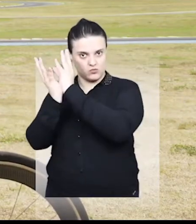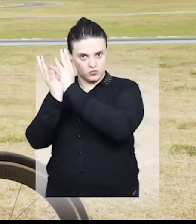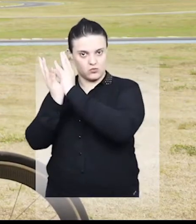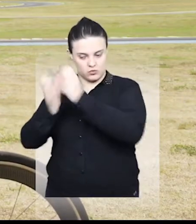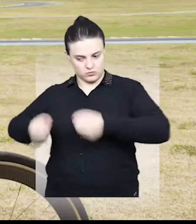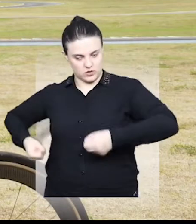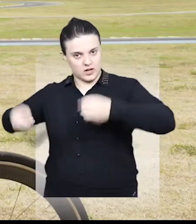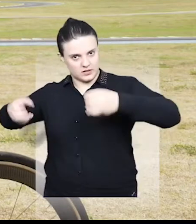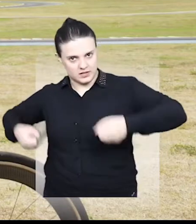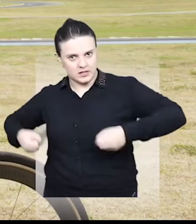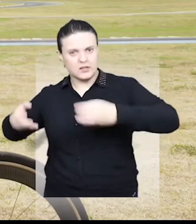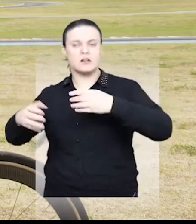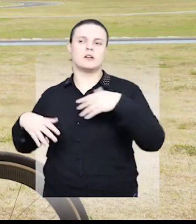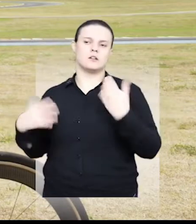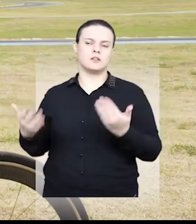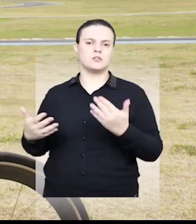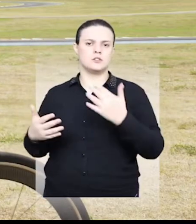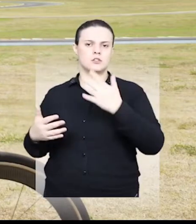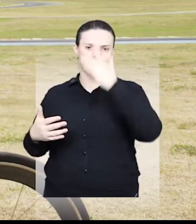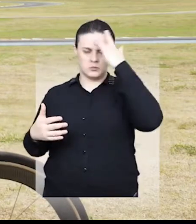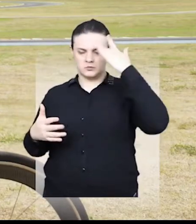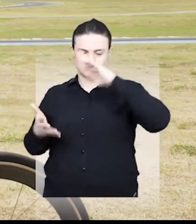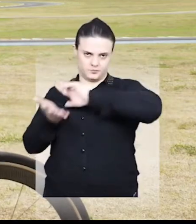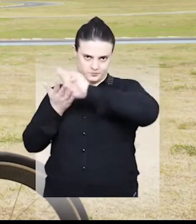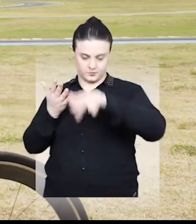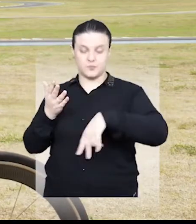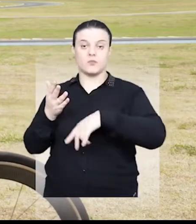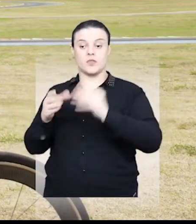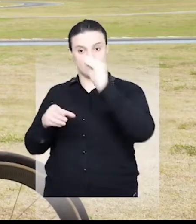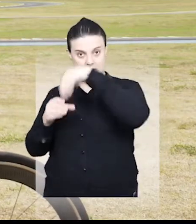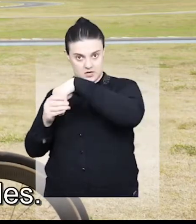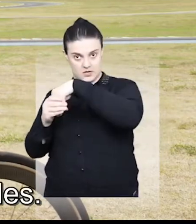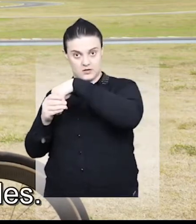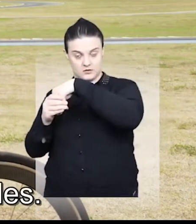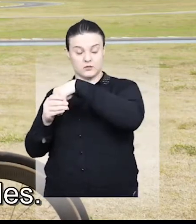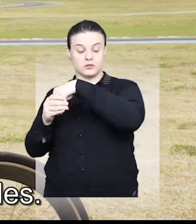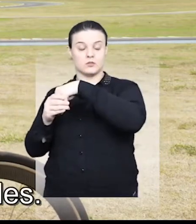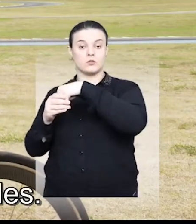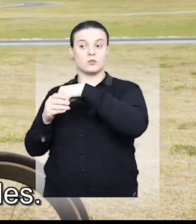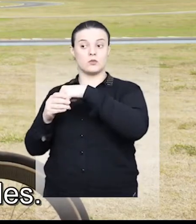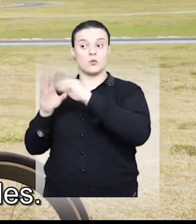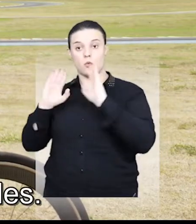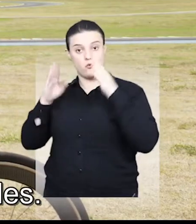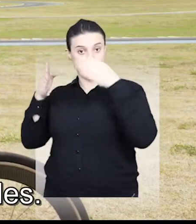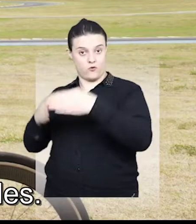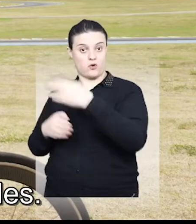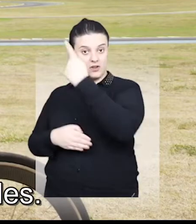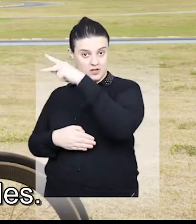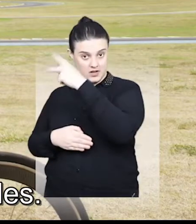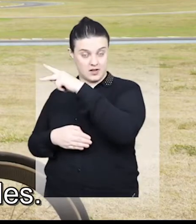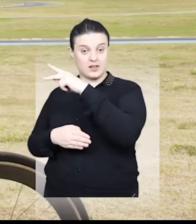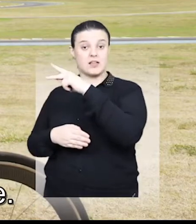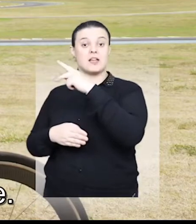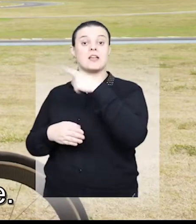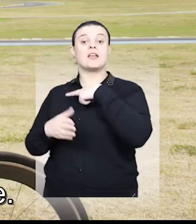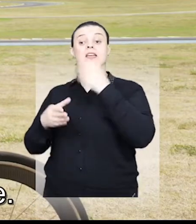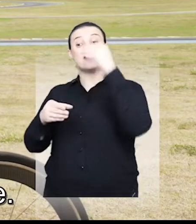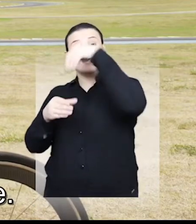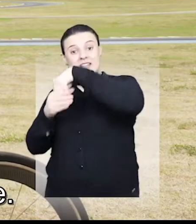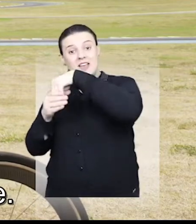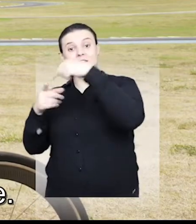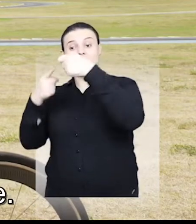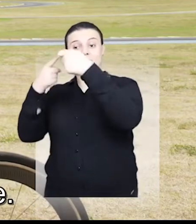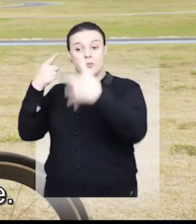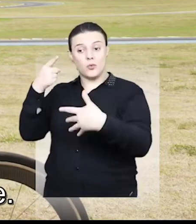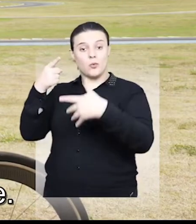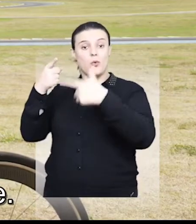que são cadeirantes, que tem lesão medular e tal, tem essa categoria específica para eles, e dentre elas tem